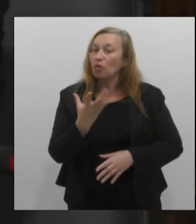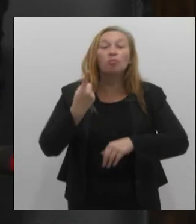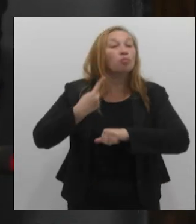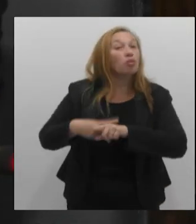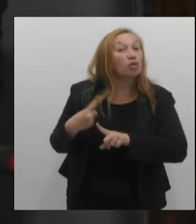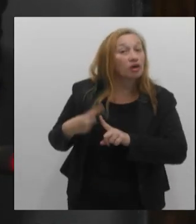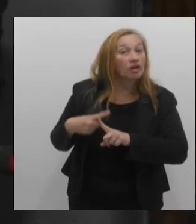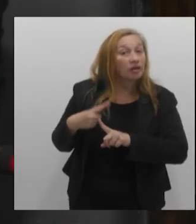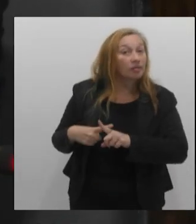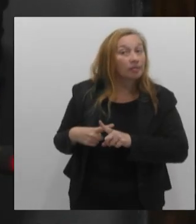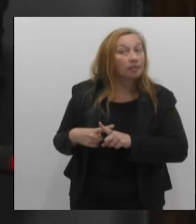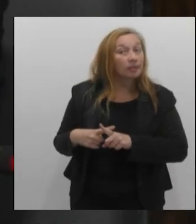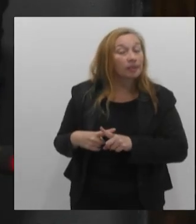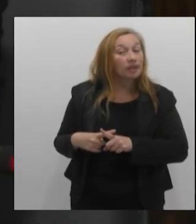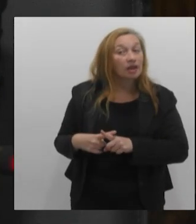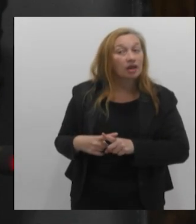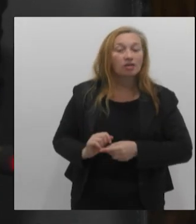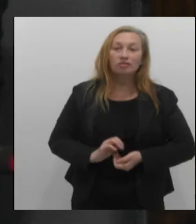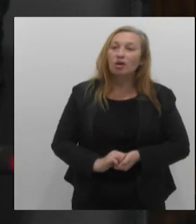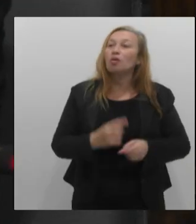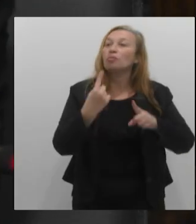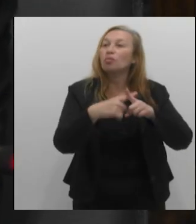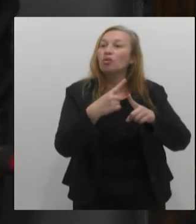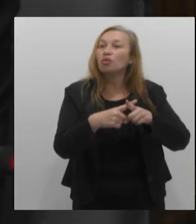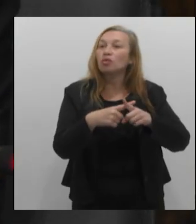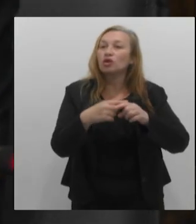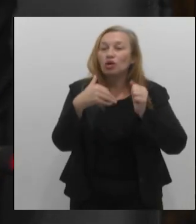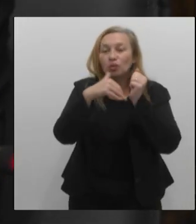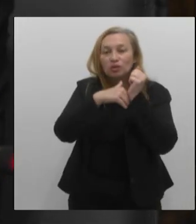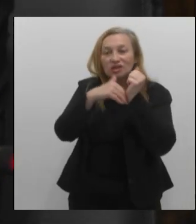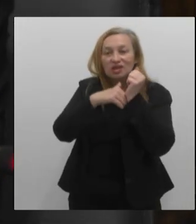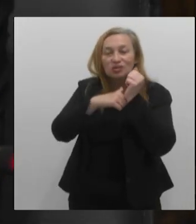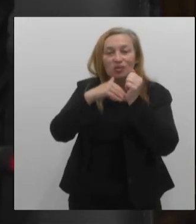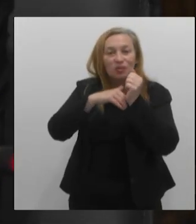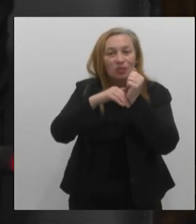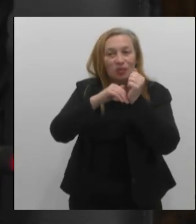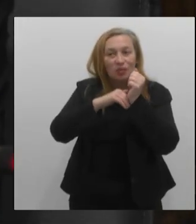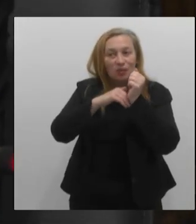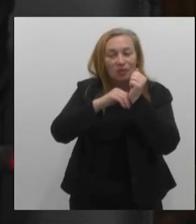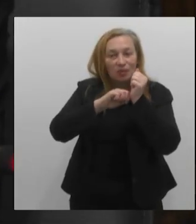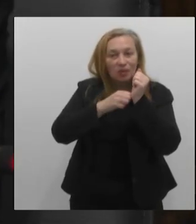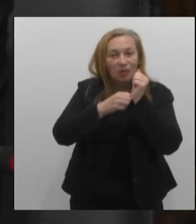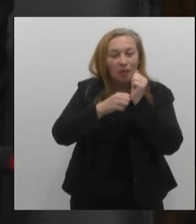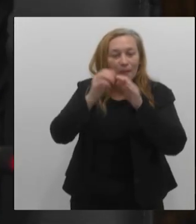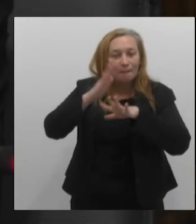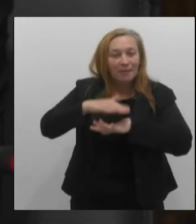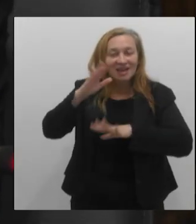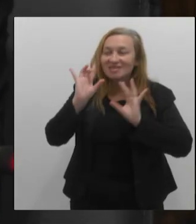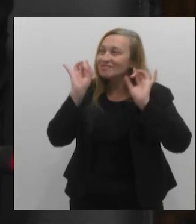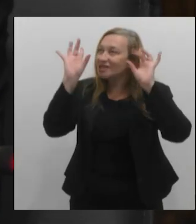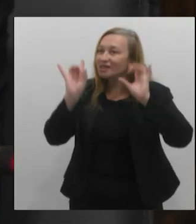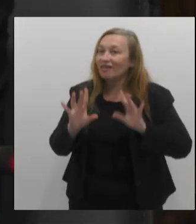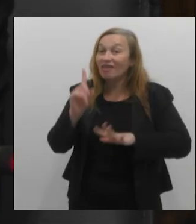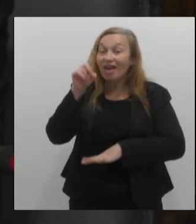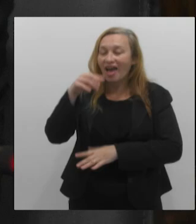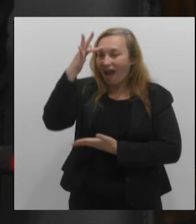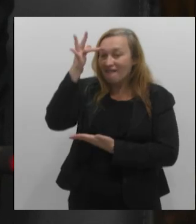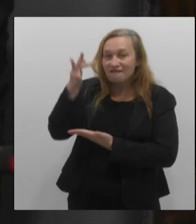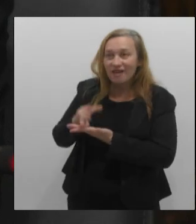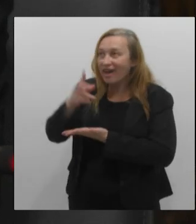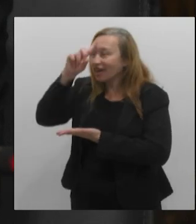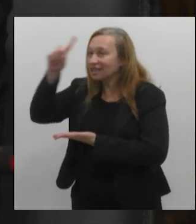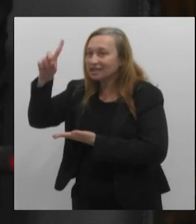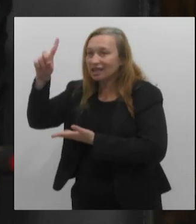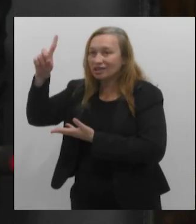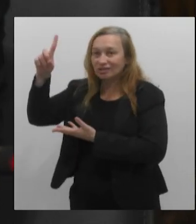quê? Porque o tesouro mais precioso que nós temos, a nossa fé em Deus, nós a recebemos